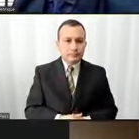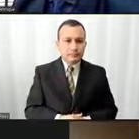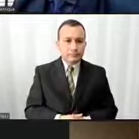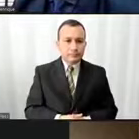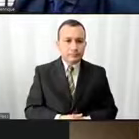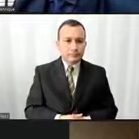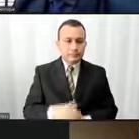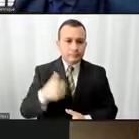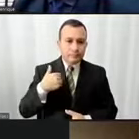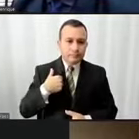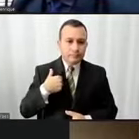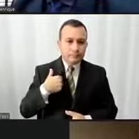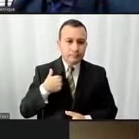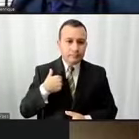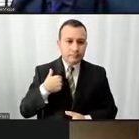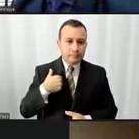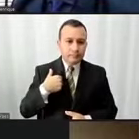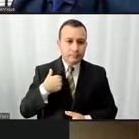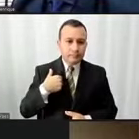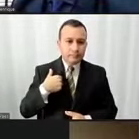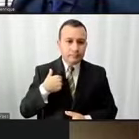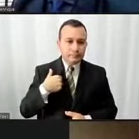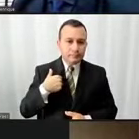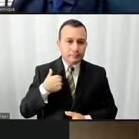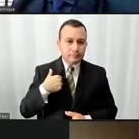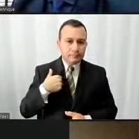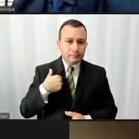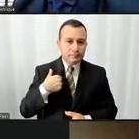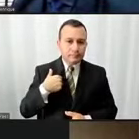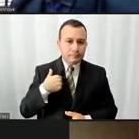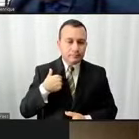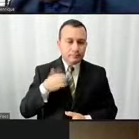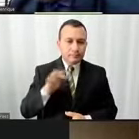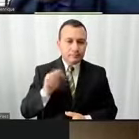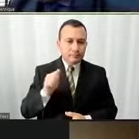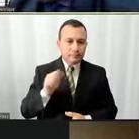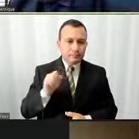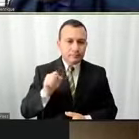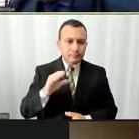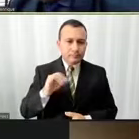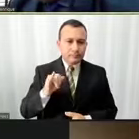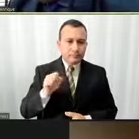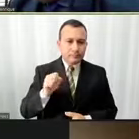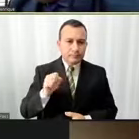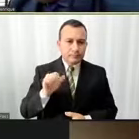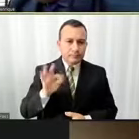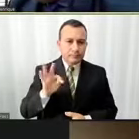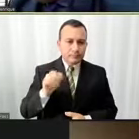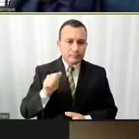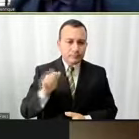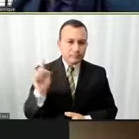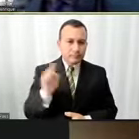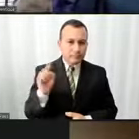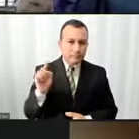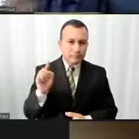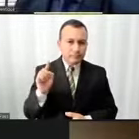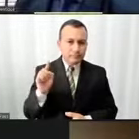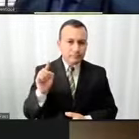Meu voto é mil. Eu não sou fascista. Ok, fascista. Vereadora. E não polícia que